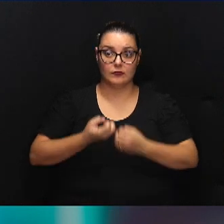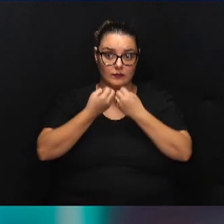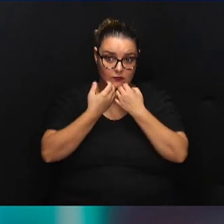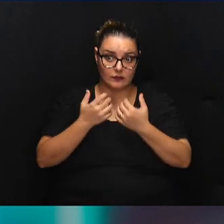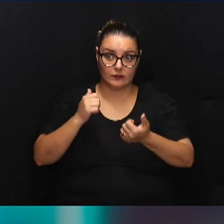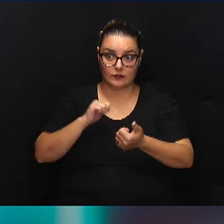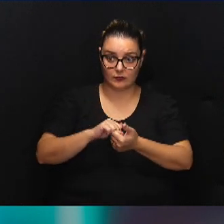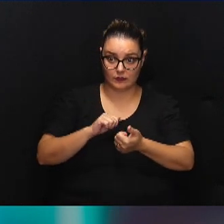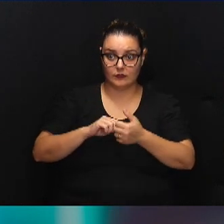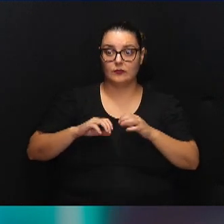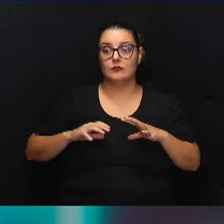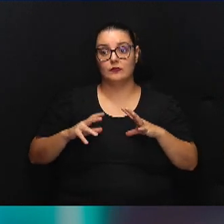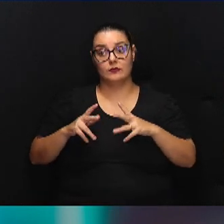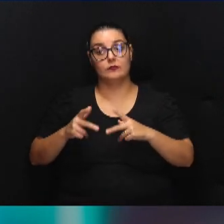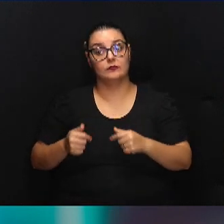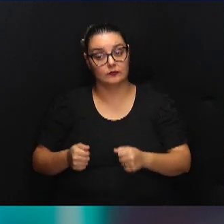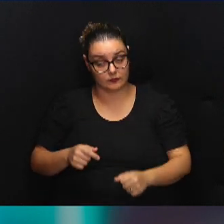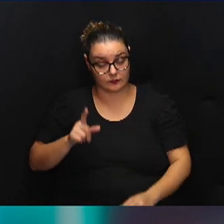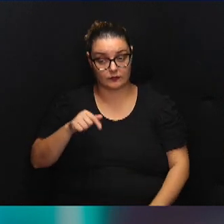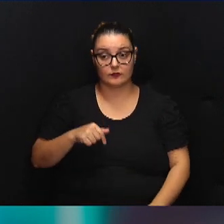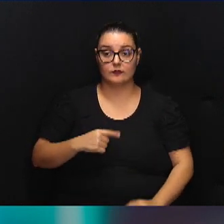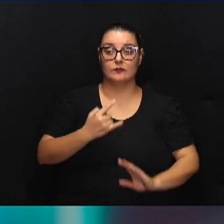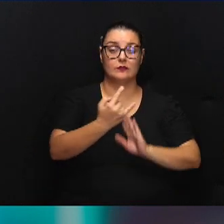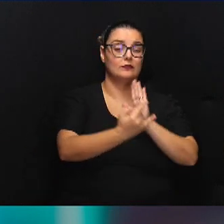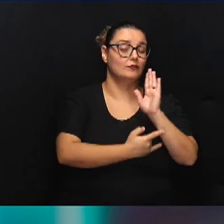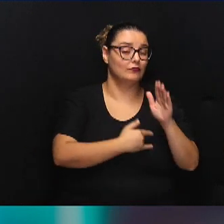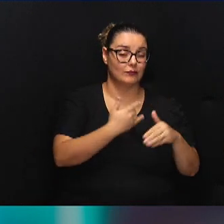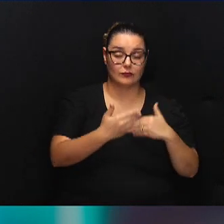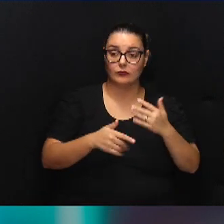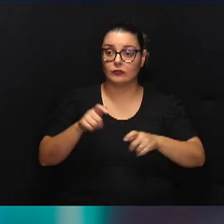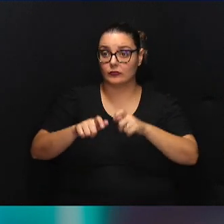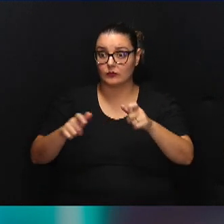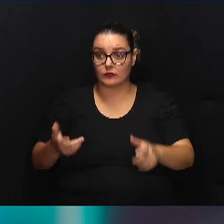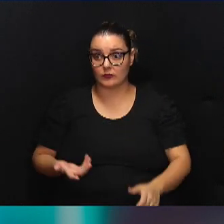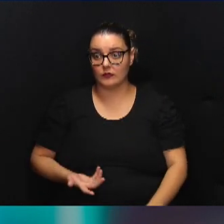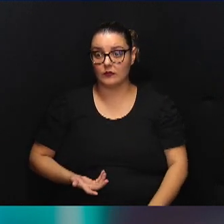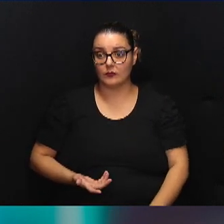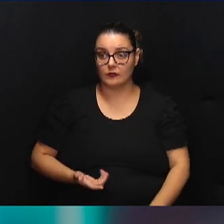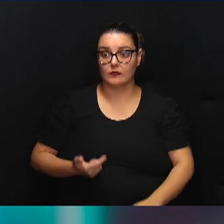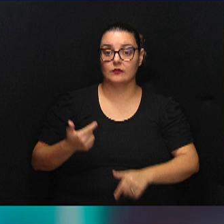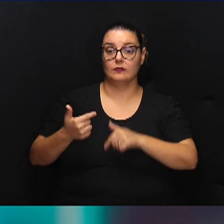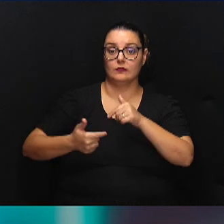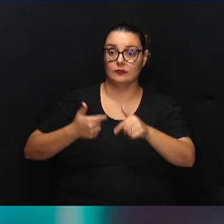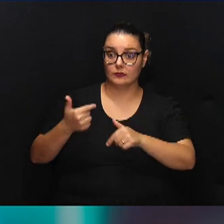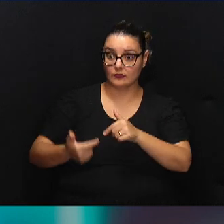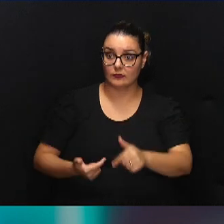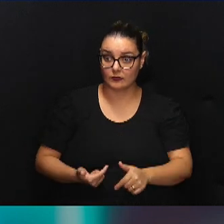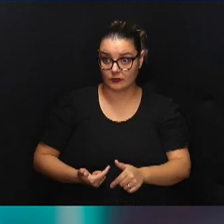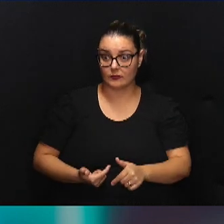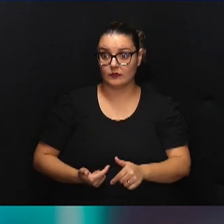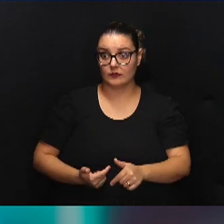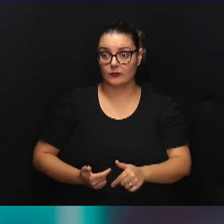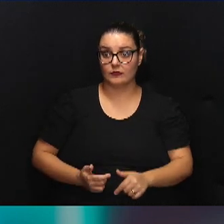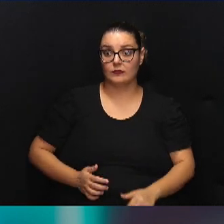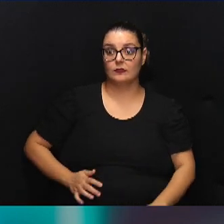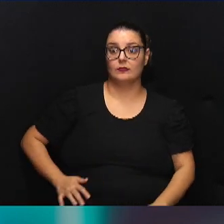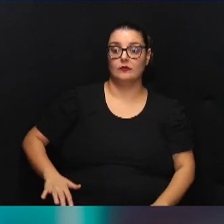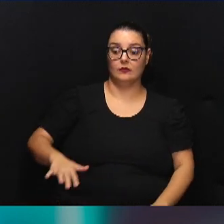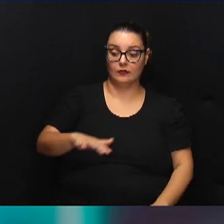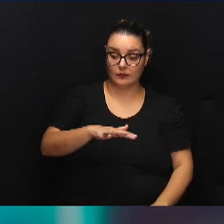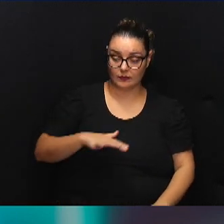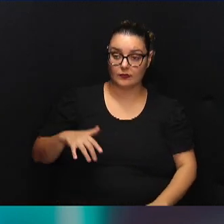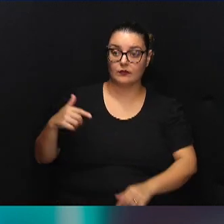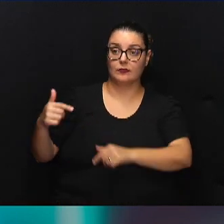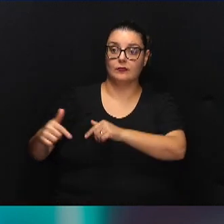qualidade para todo mundo, é muita burocracia. Então, são pessoas que estão trabalhando, elas estão no mercado de trabalho. Então,